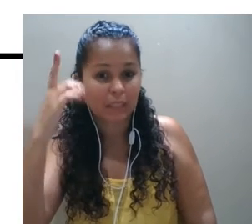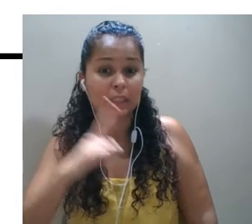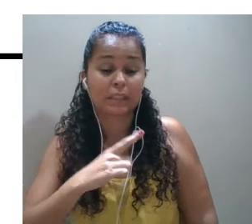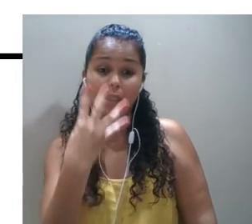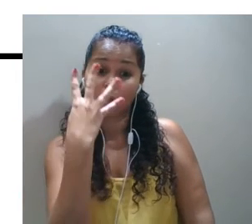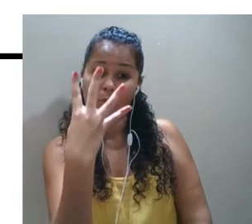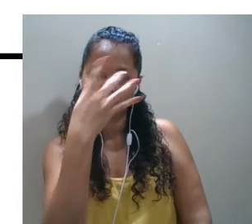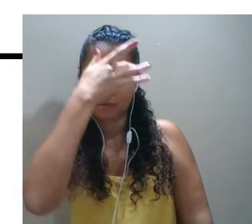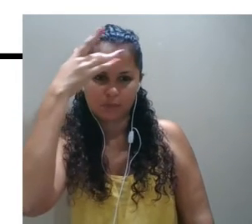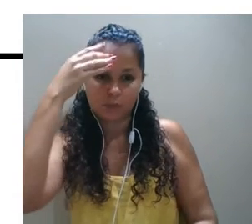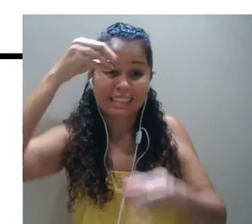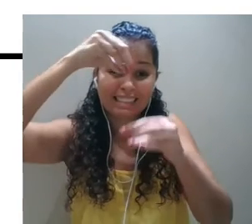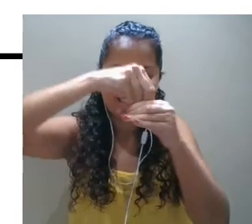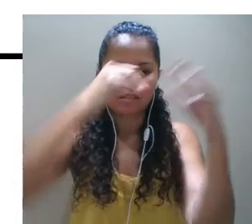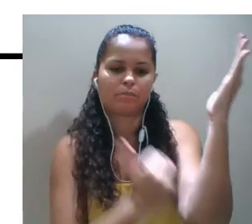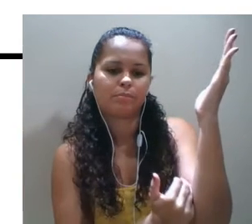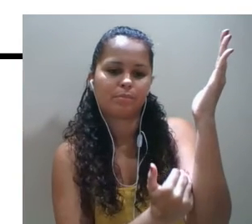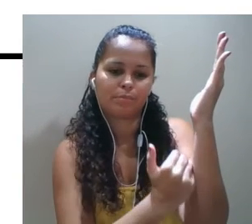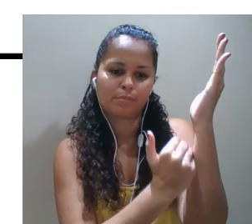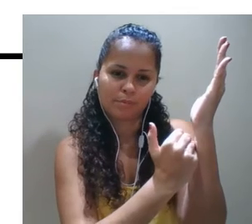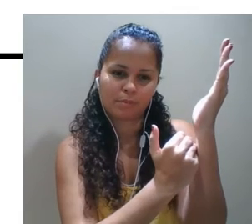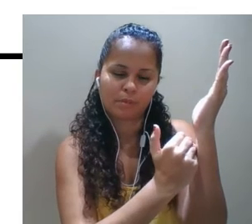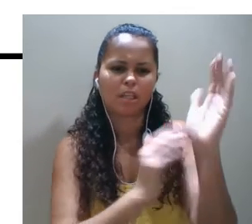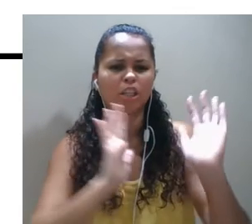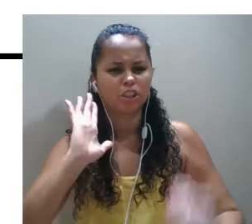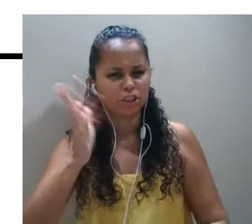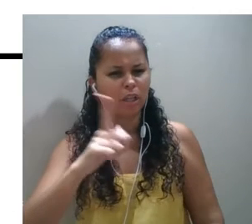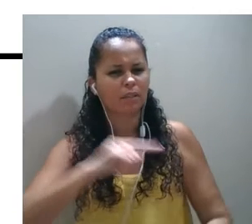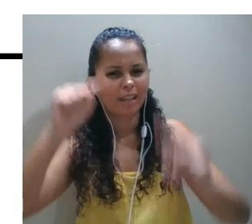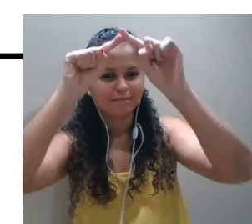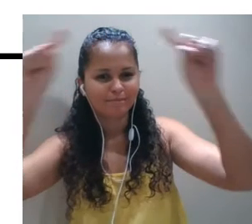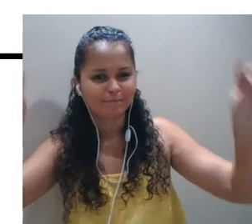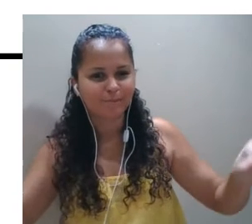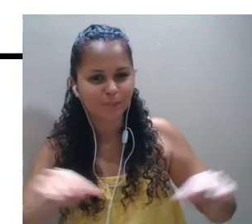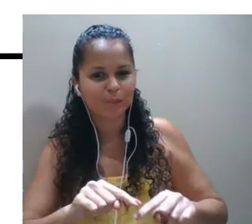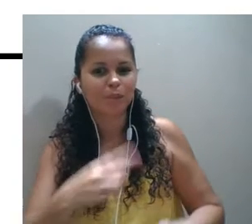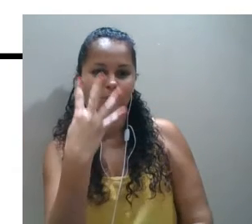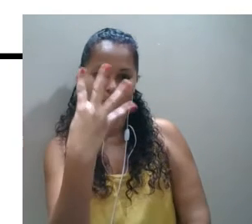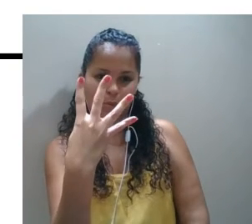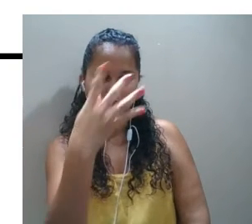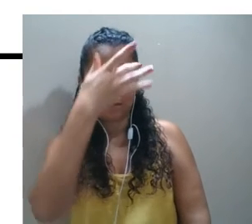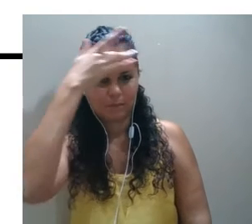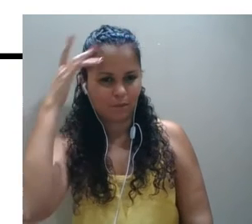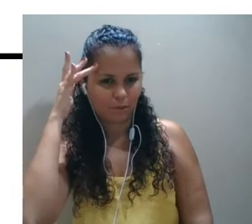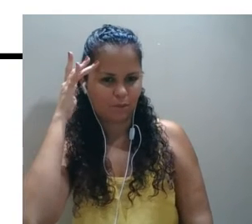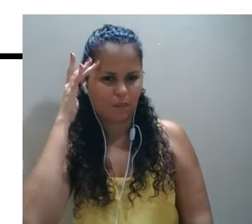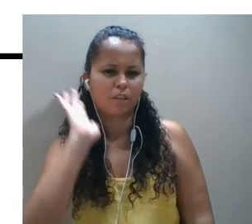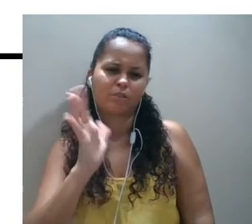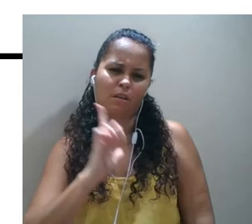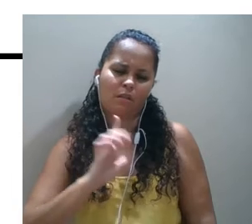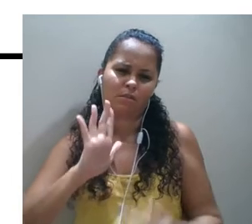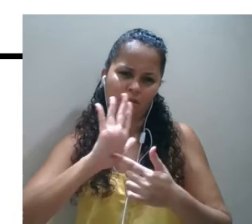entram 4 pessoas no elevador. E isso consta aqui já nesse quadro, porque, de fato, né, entram 4